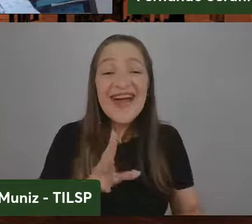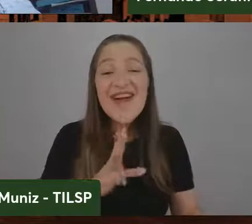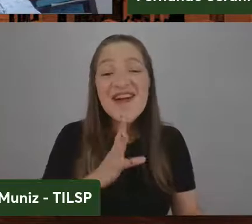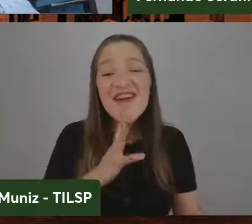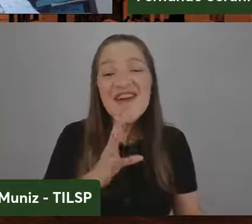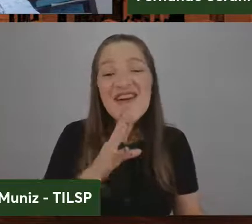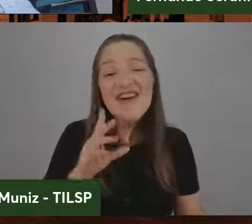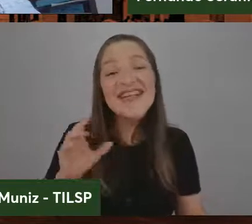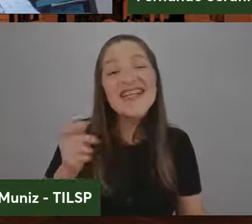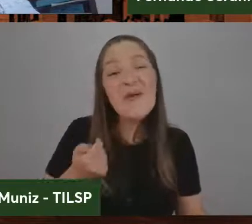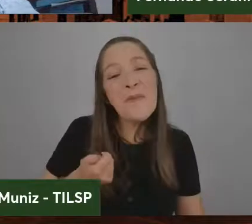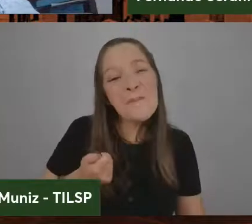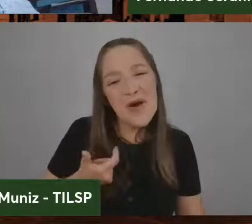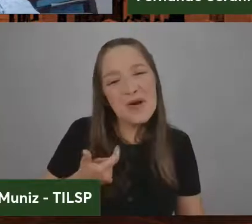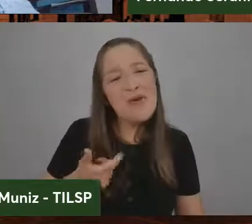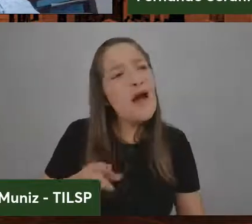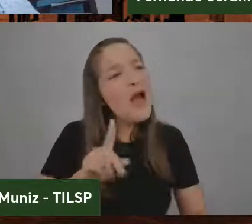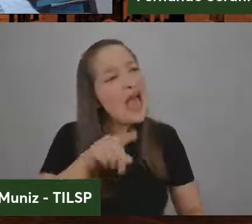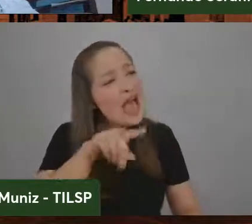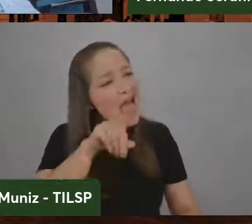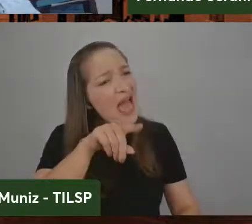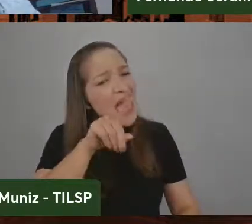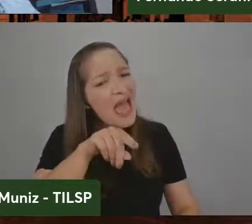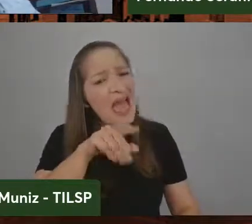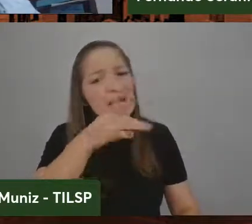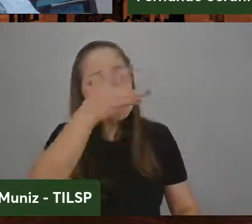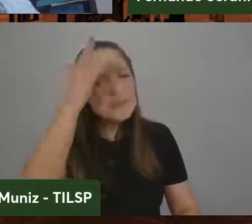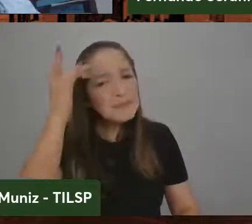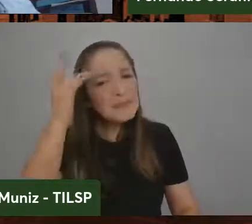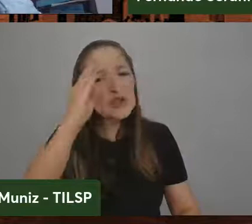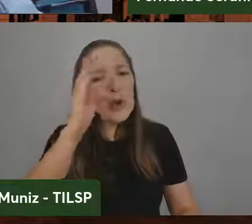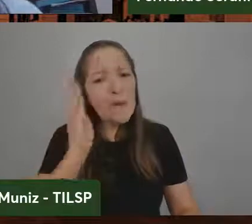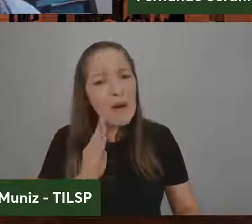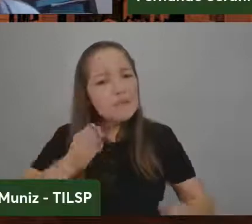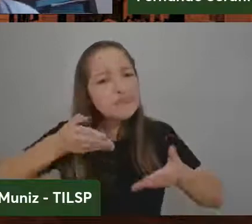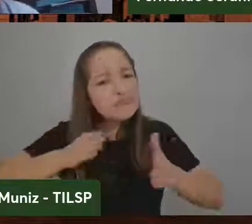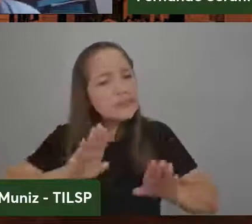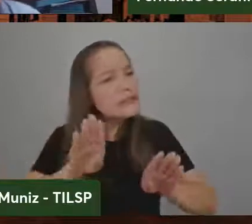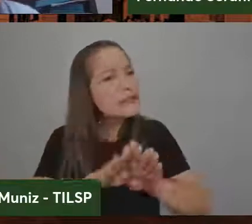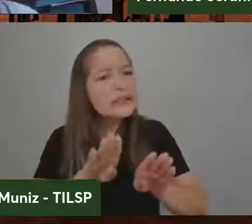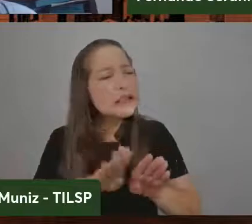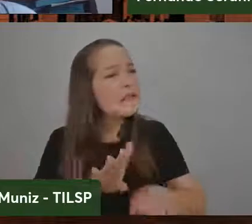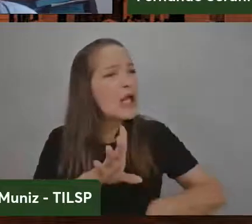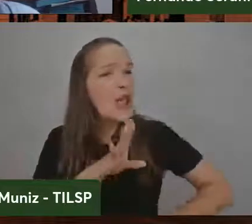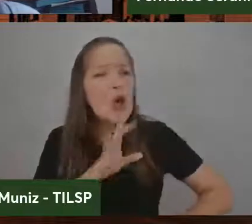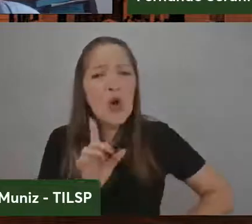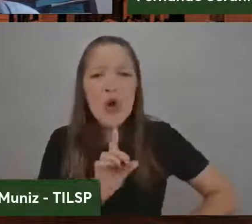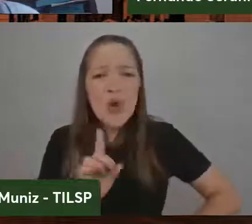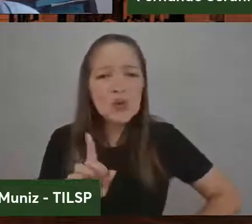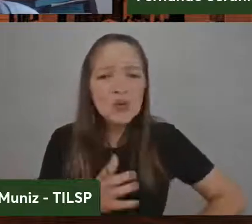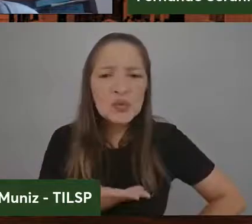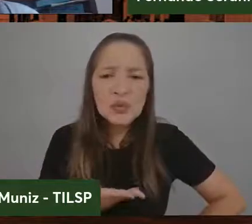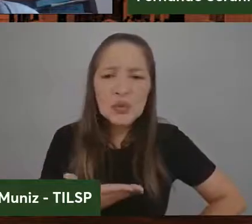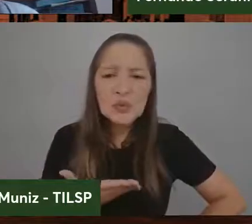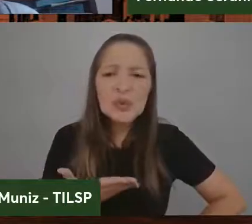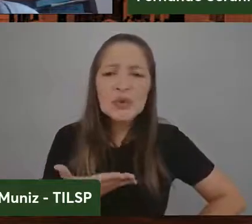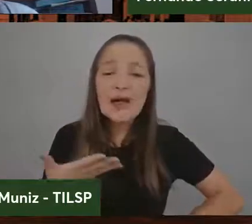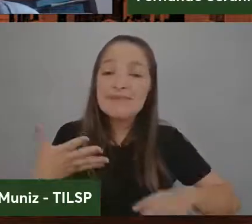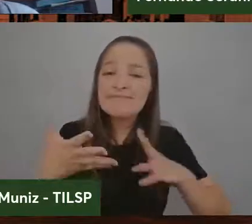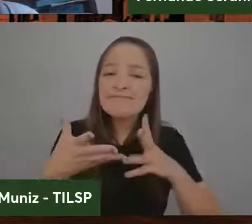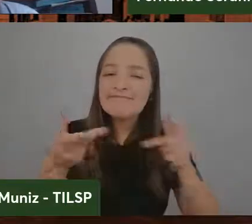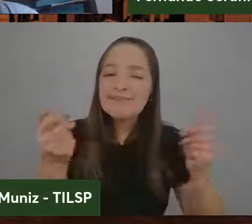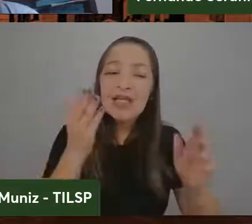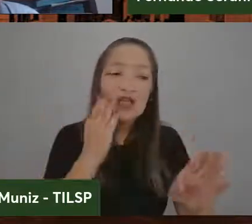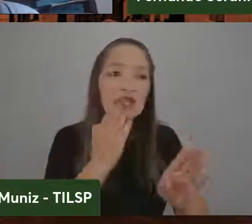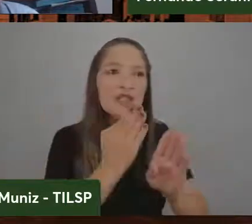E pelos próprios brasileiros, né? Eu acho claro. Isso incrível, né? Claro. Conhecer, descobrir e